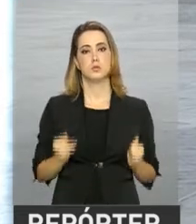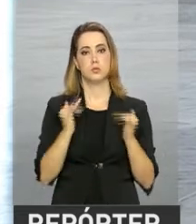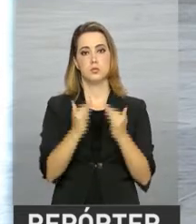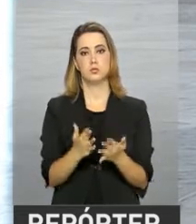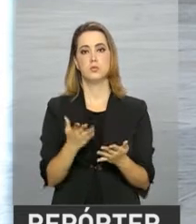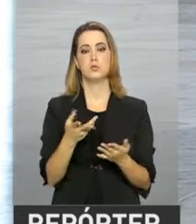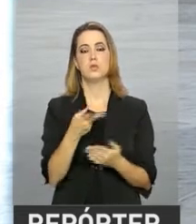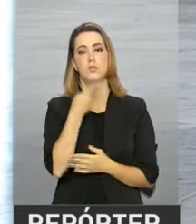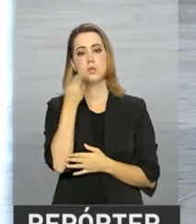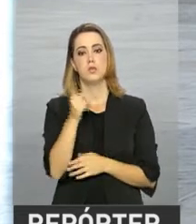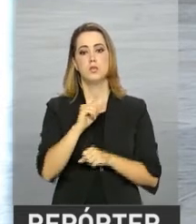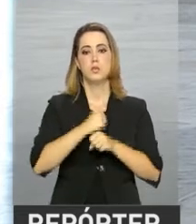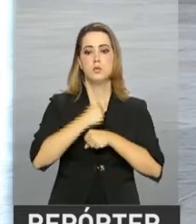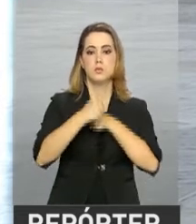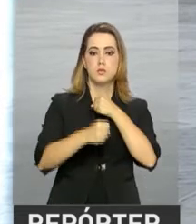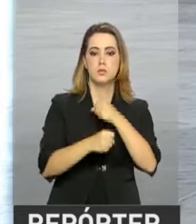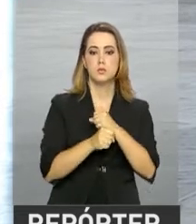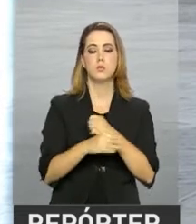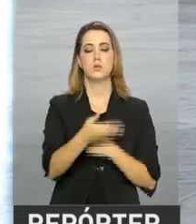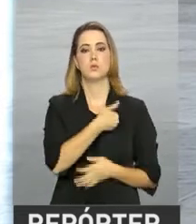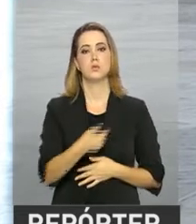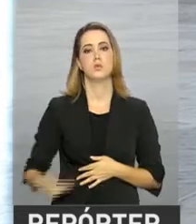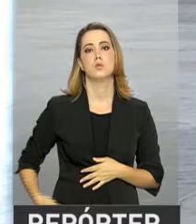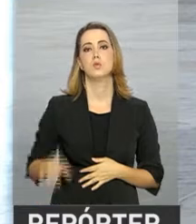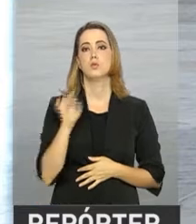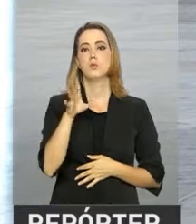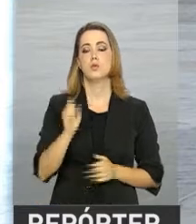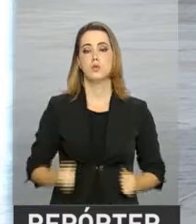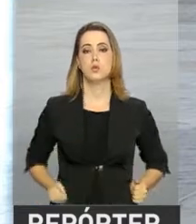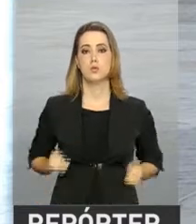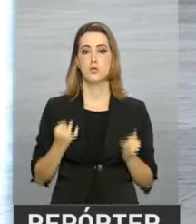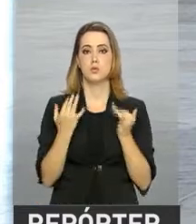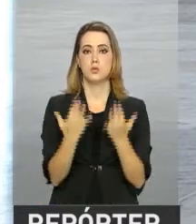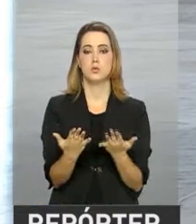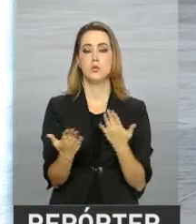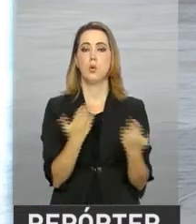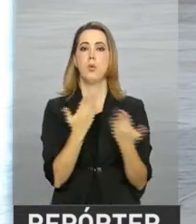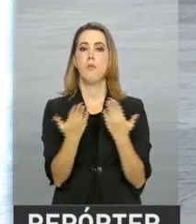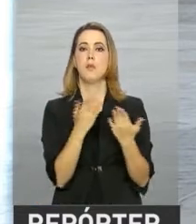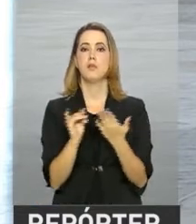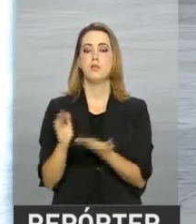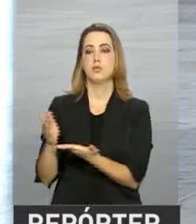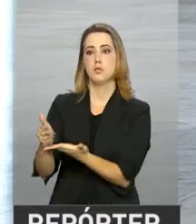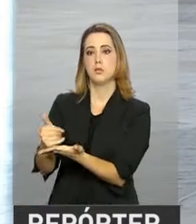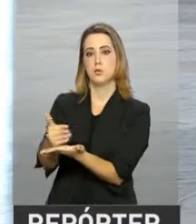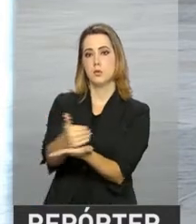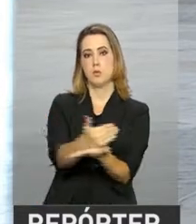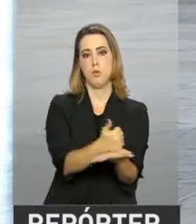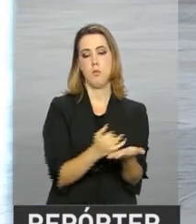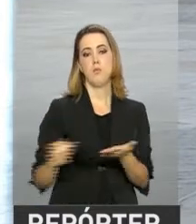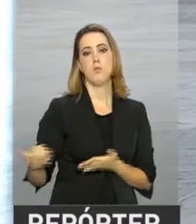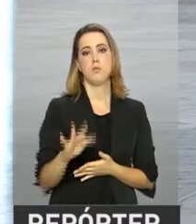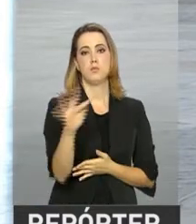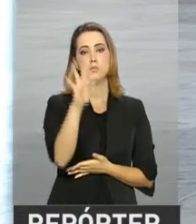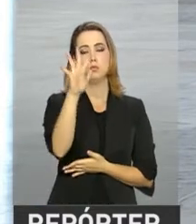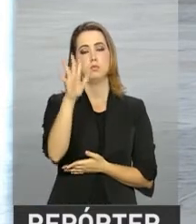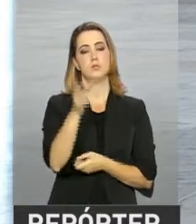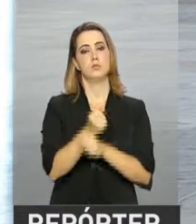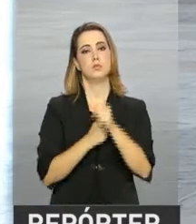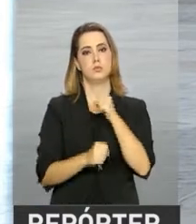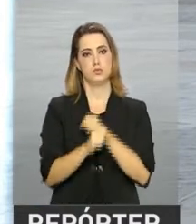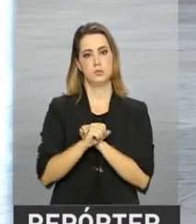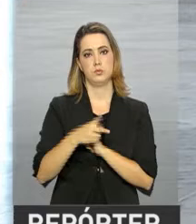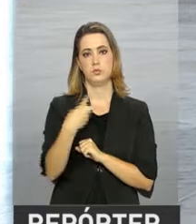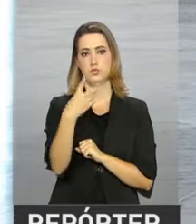gastos que diz que a cada ano o governo só pode gastar a mais na mesma medida em que gastou em que foi a inflação do ano anterior pelos